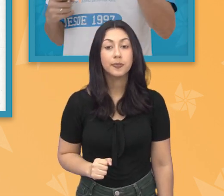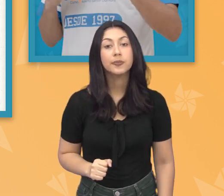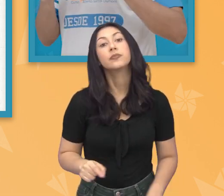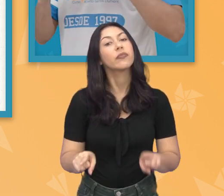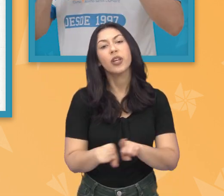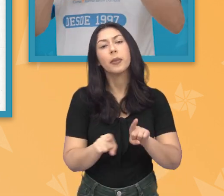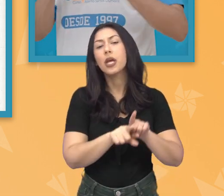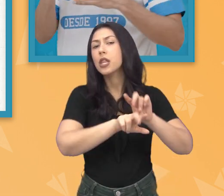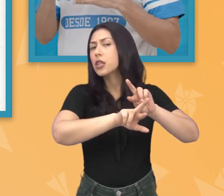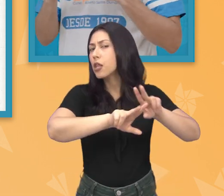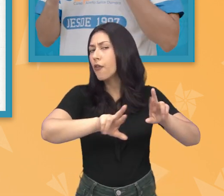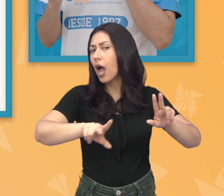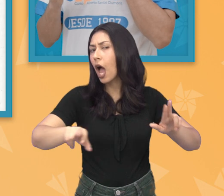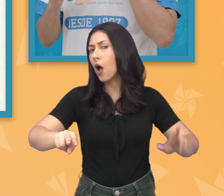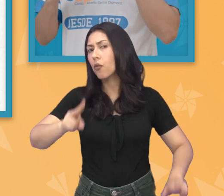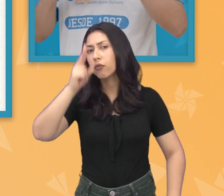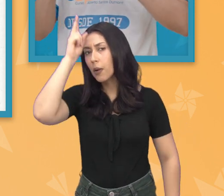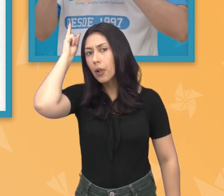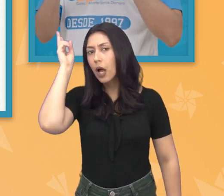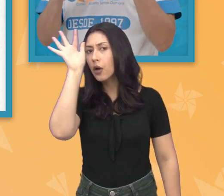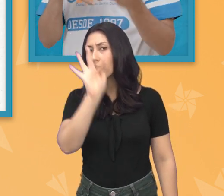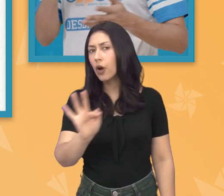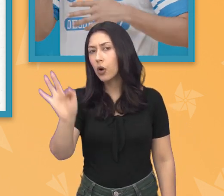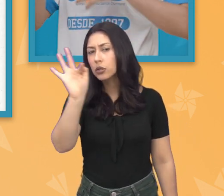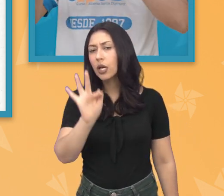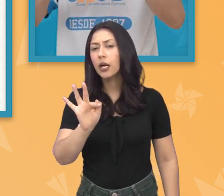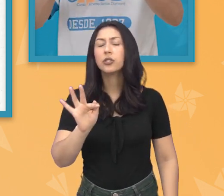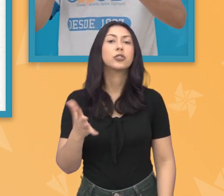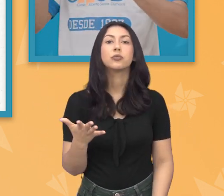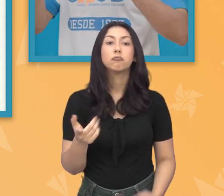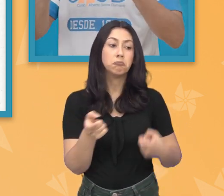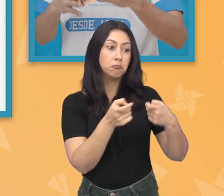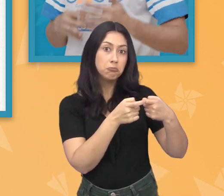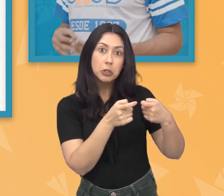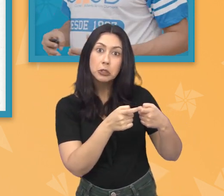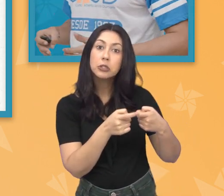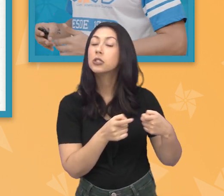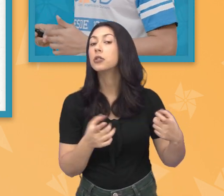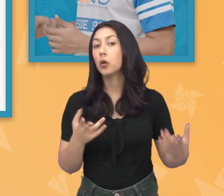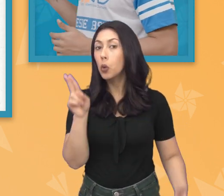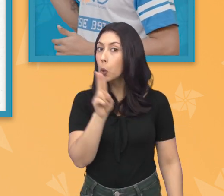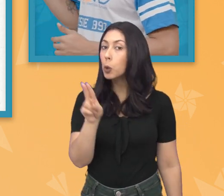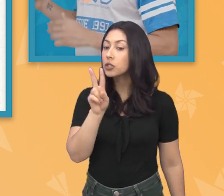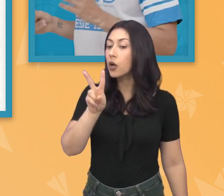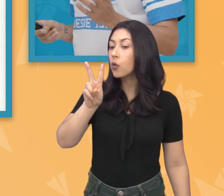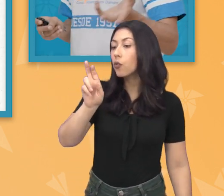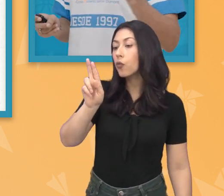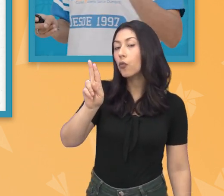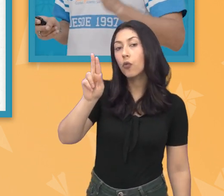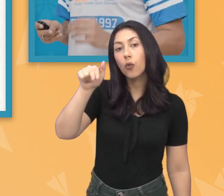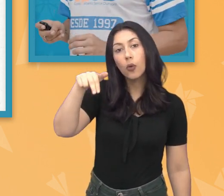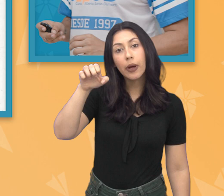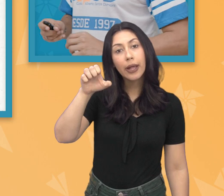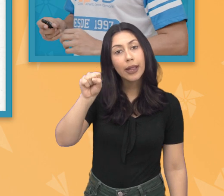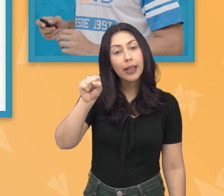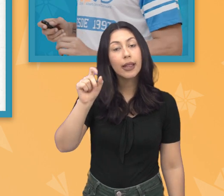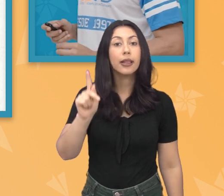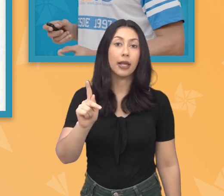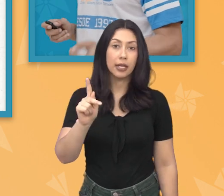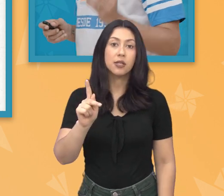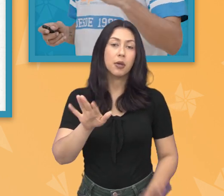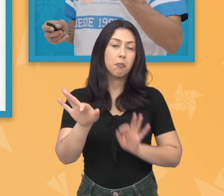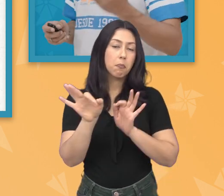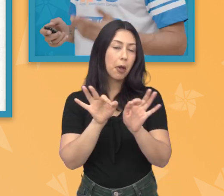E ela também realiza diversos outros vestibulares de faculdades particulares, muitas faculdades de medicina utilizam a VUNESP como a